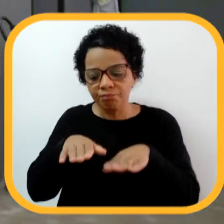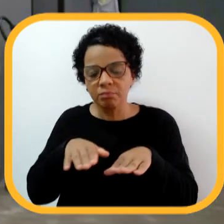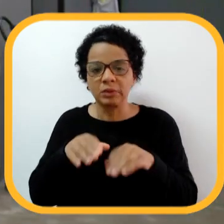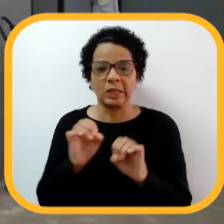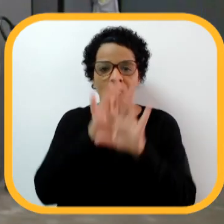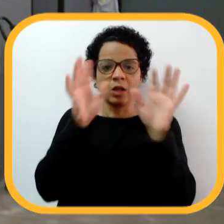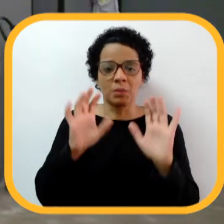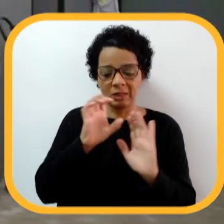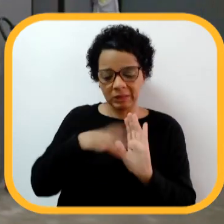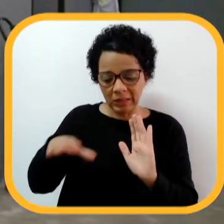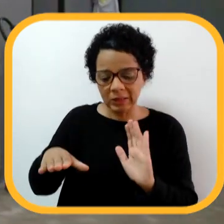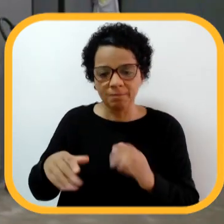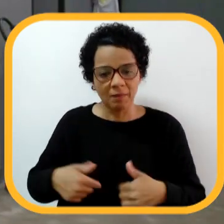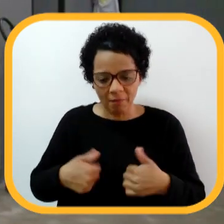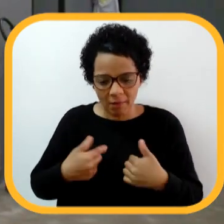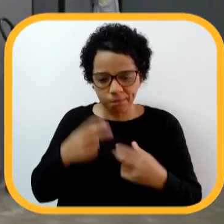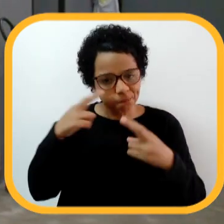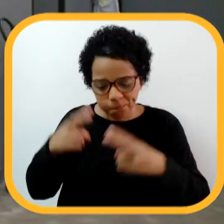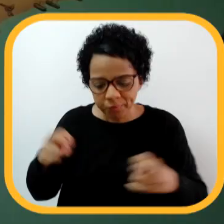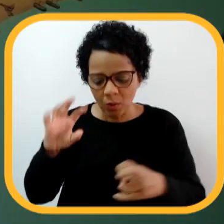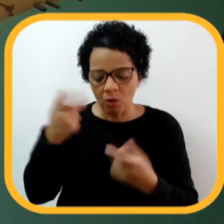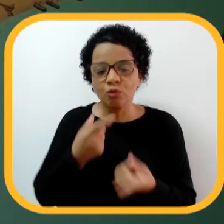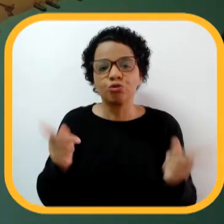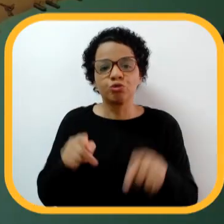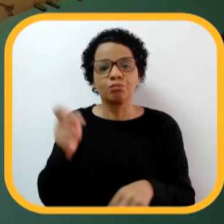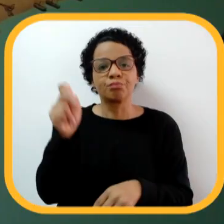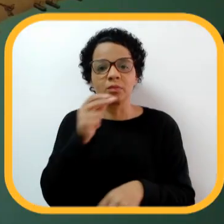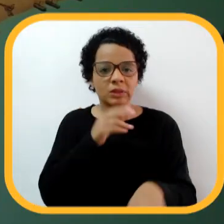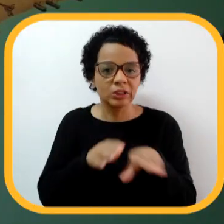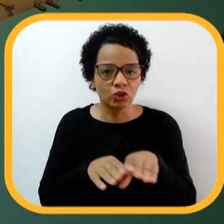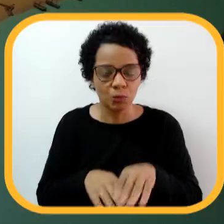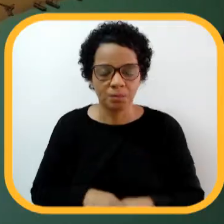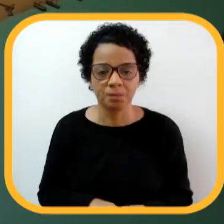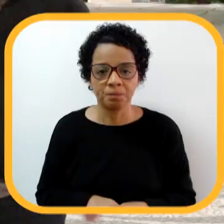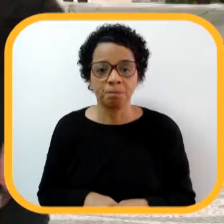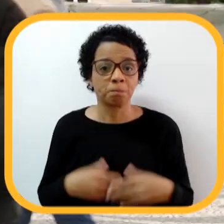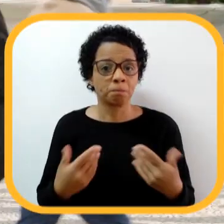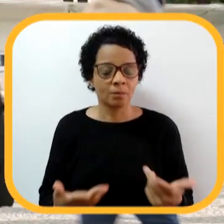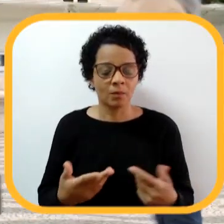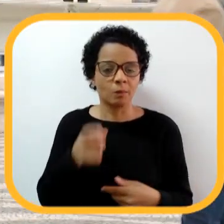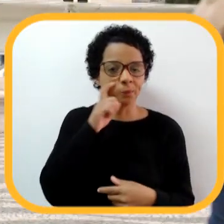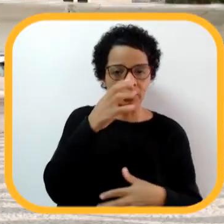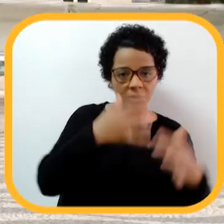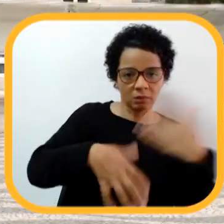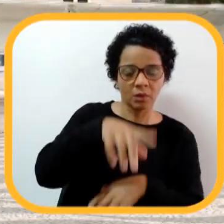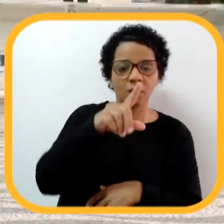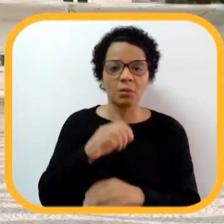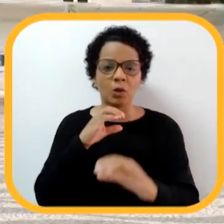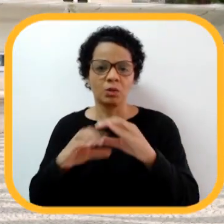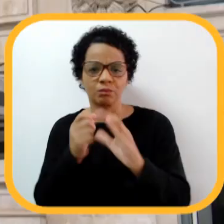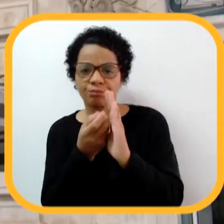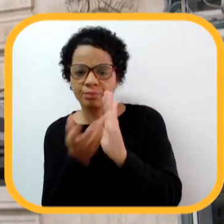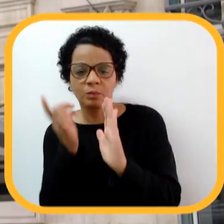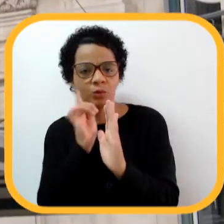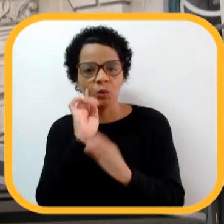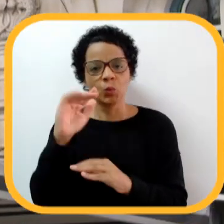sismológico é claro. No entanto, a ciência continua sem ser capaz de descobrir quando seremos novamente atingidos por um sismo. Por isto, tanto a Proteção Civil